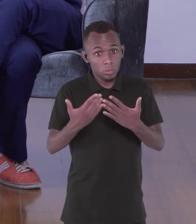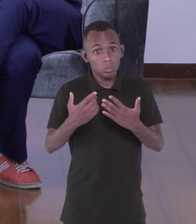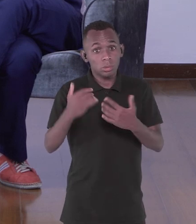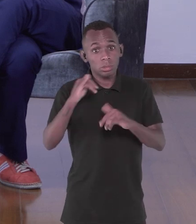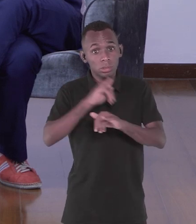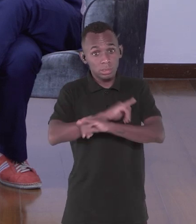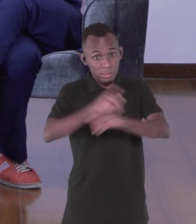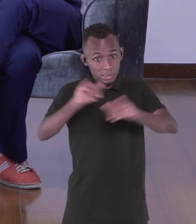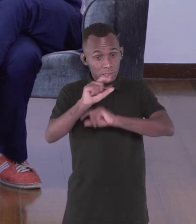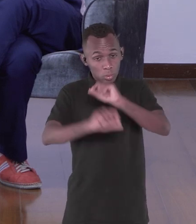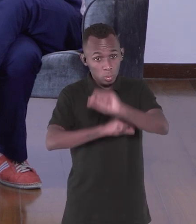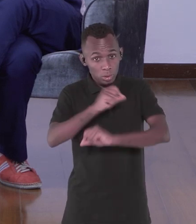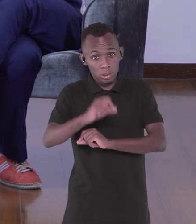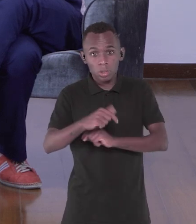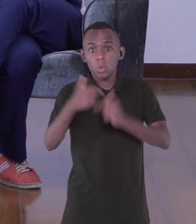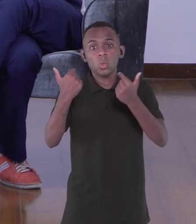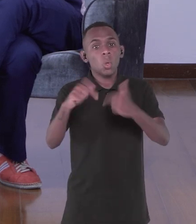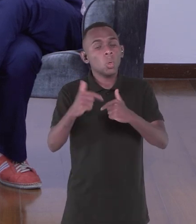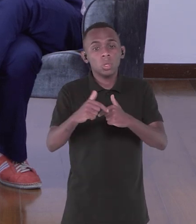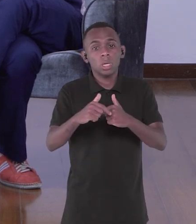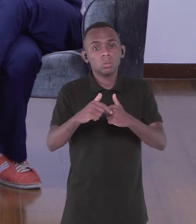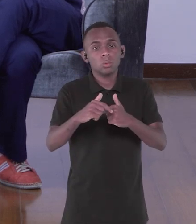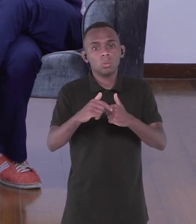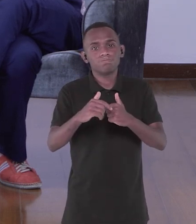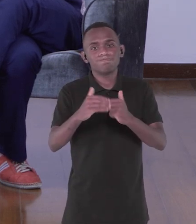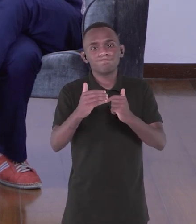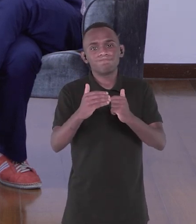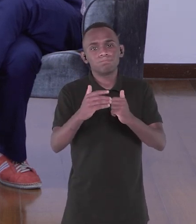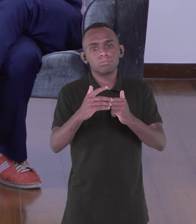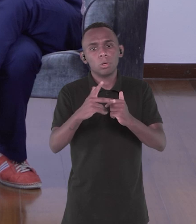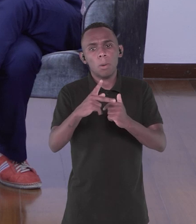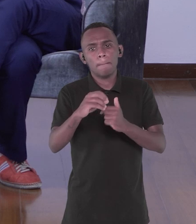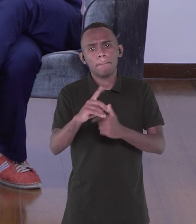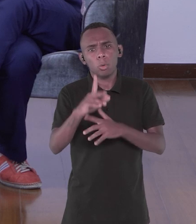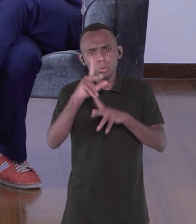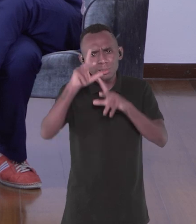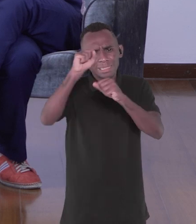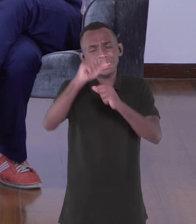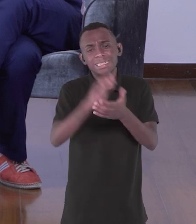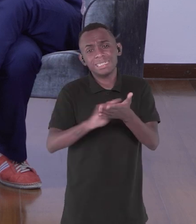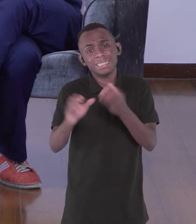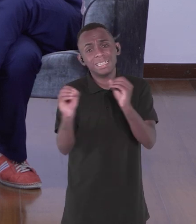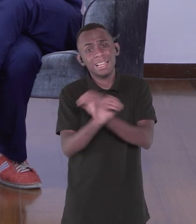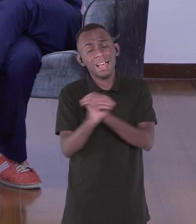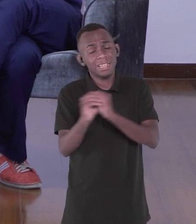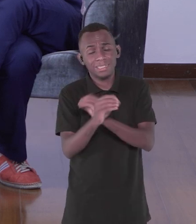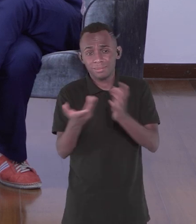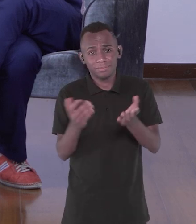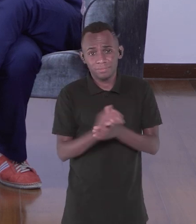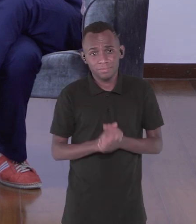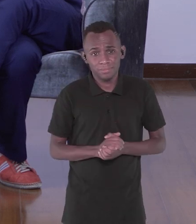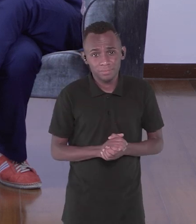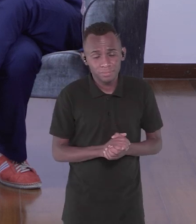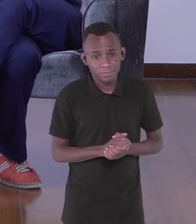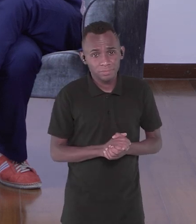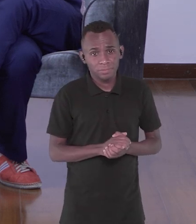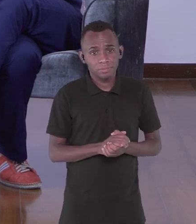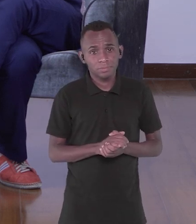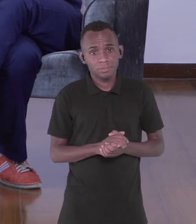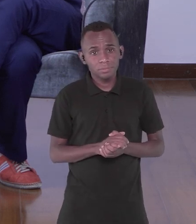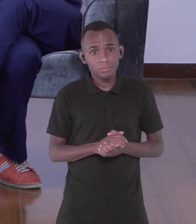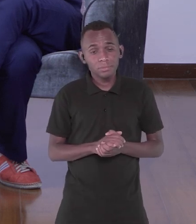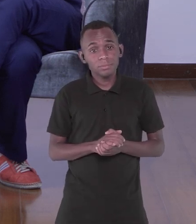dizendo o quê? Eu não tenho poder nenhum quando os países não querem que eu tenha poder. Né? Esse